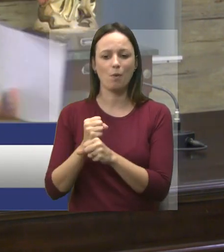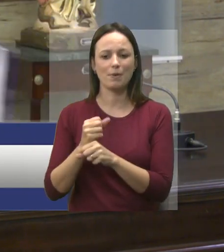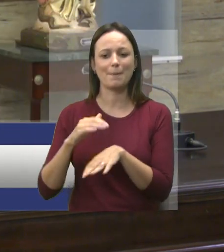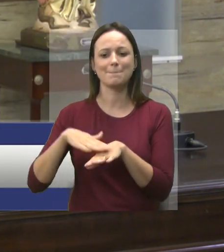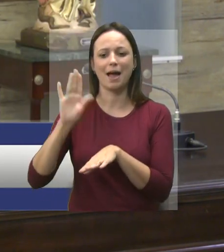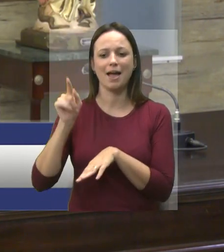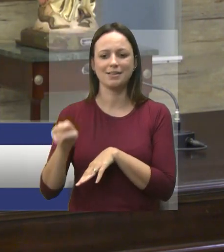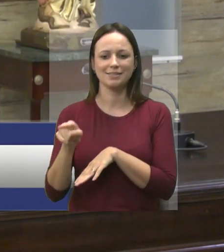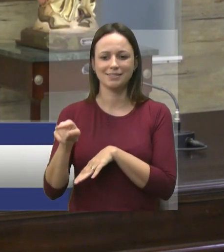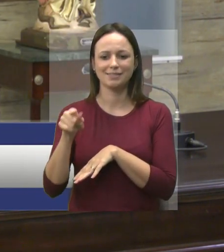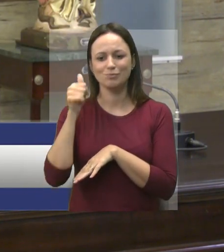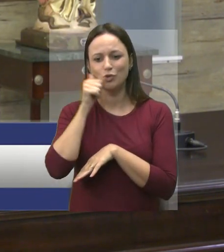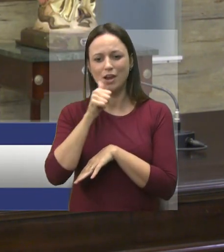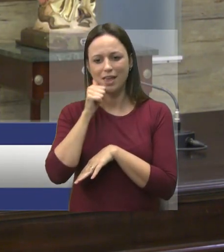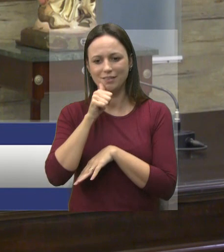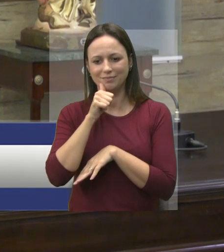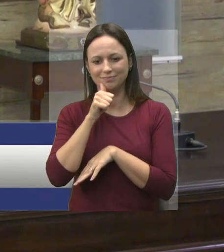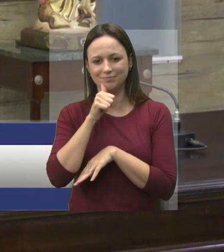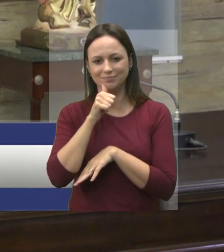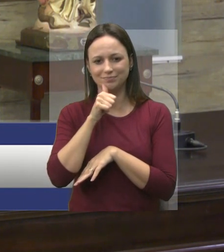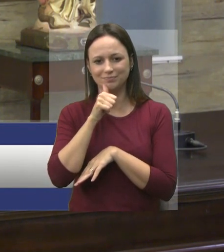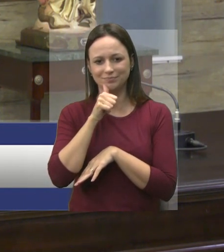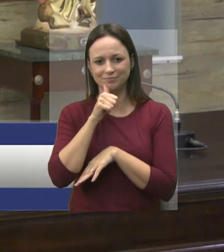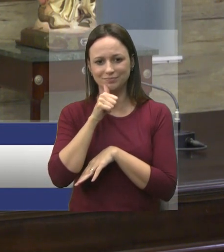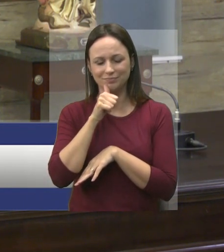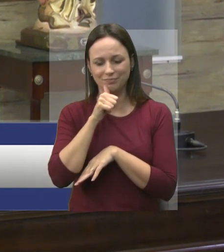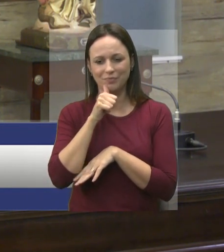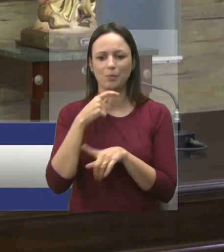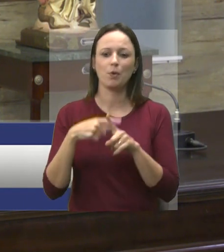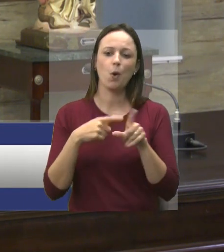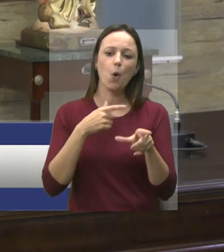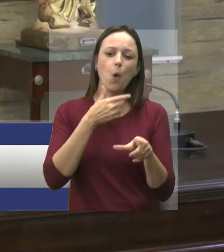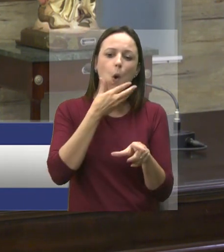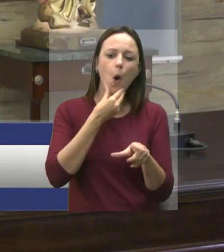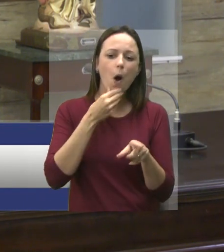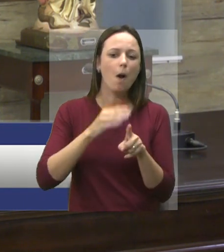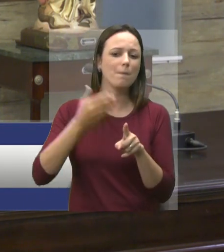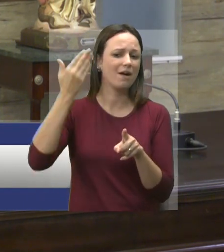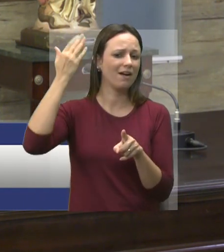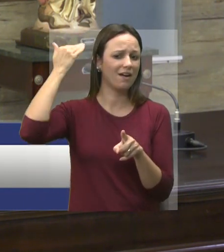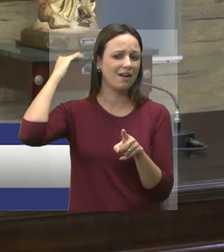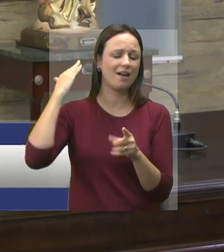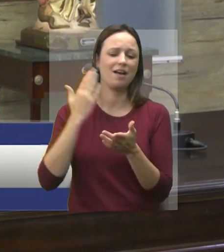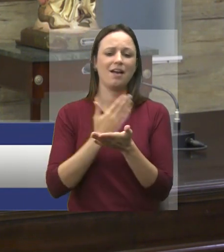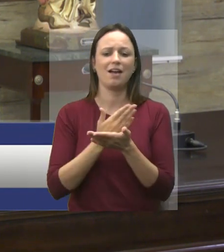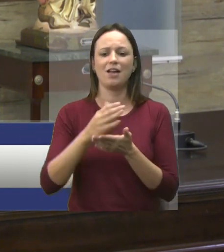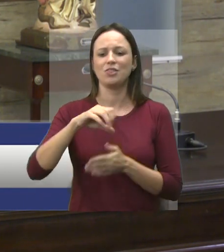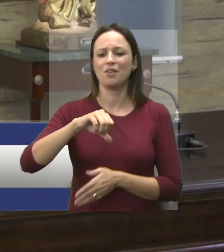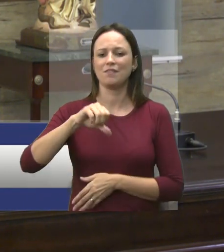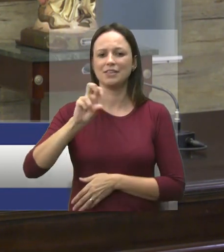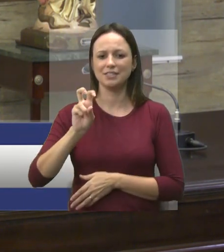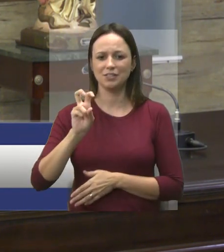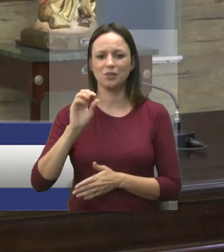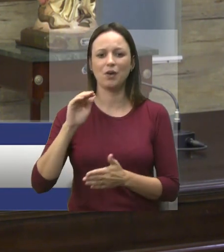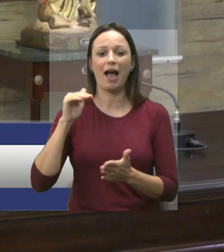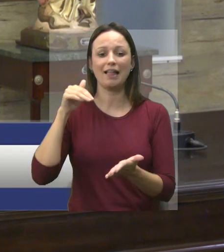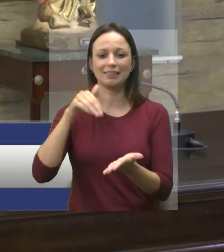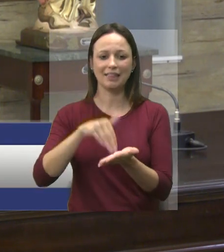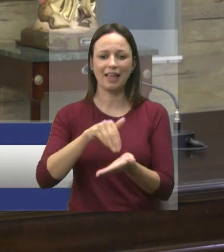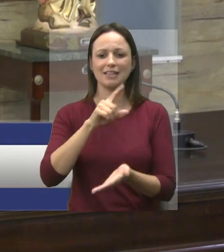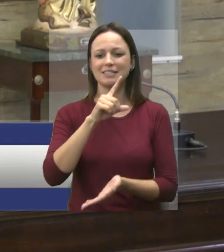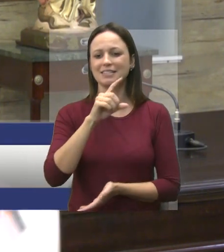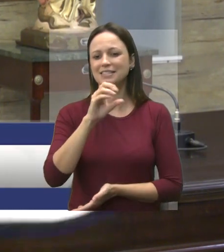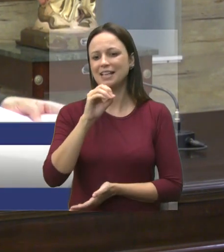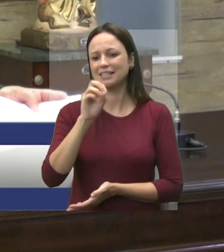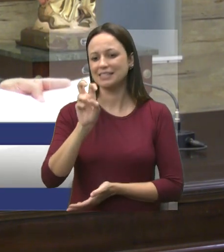homens. Os homens, de quando existiu a regra de 95, vai chegar a 105, e,